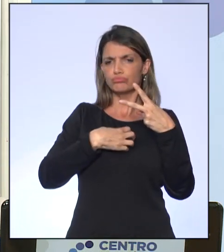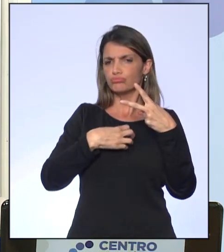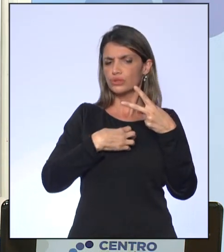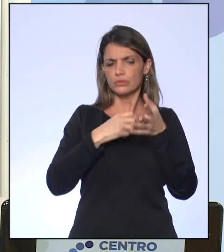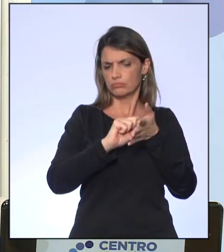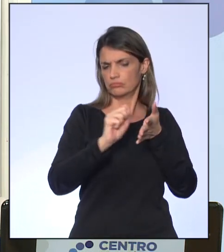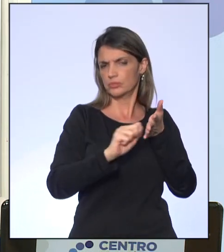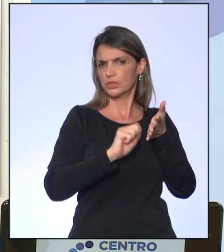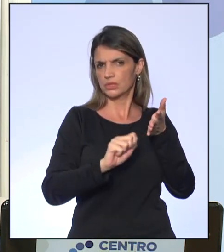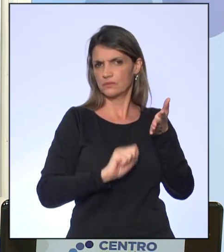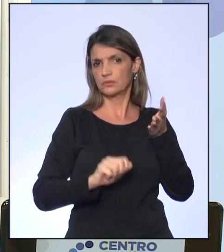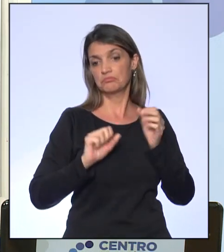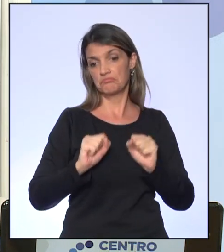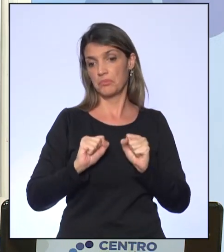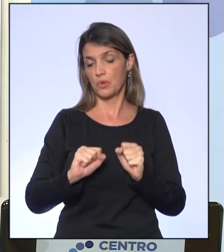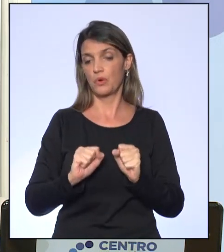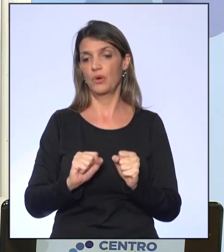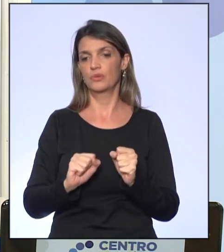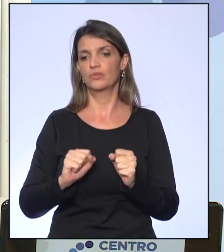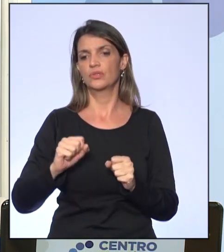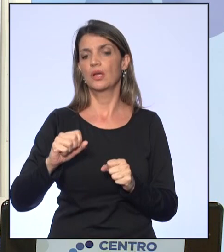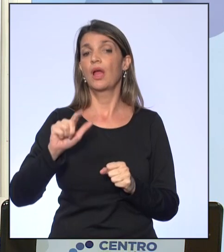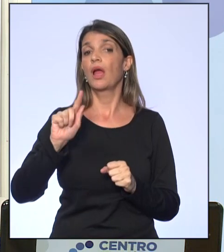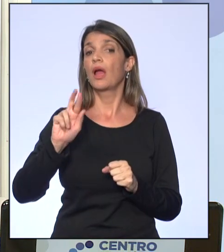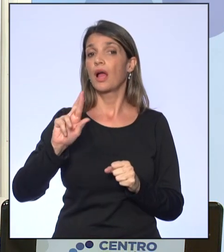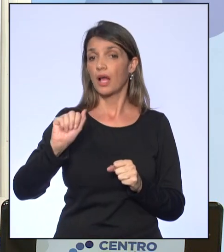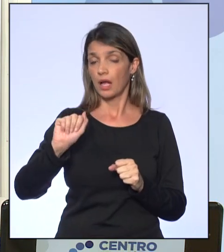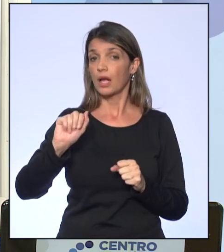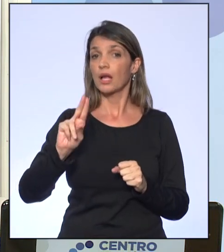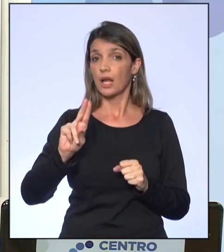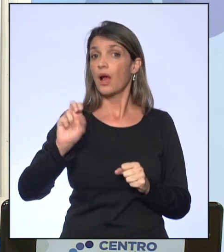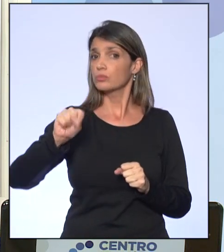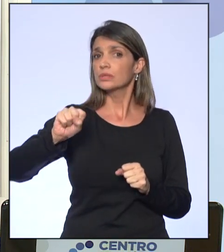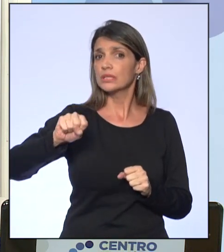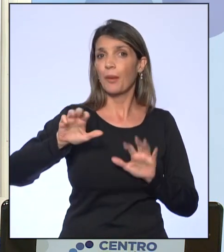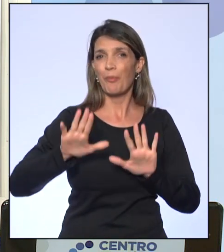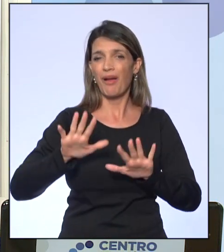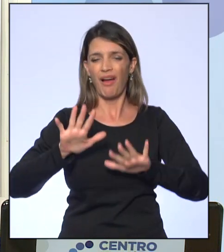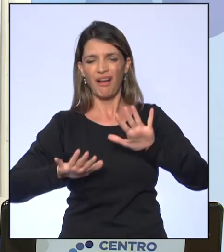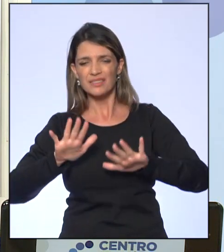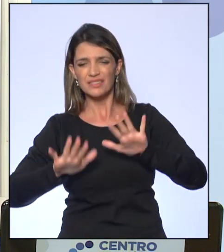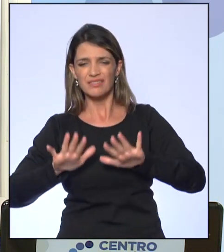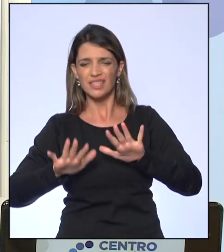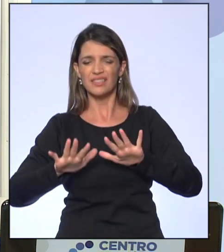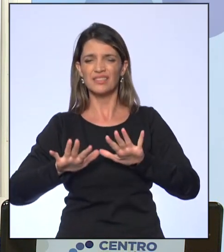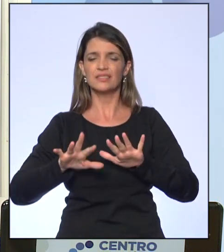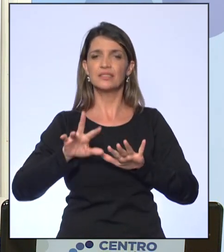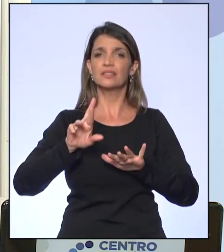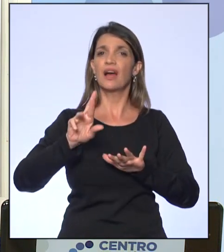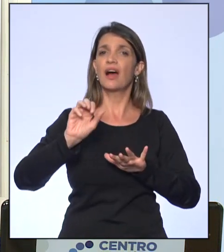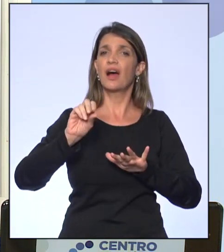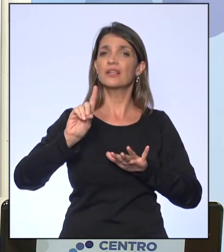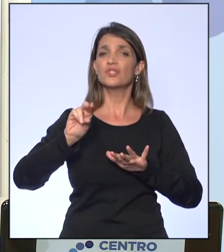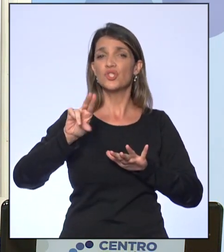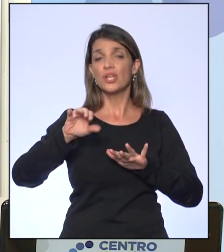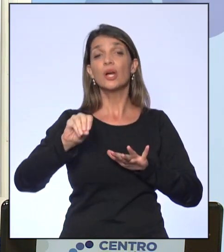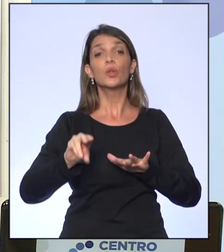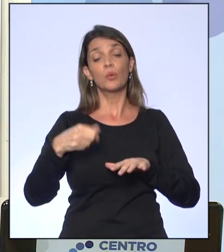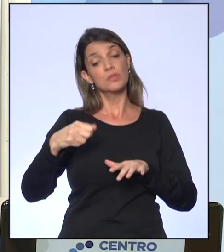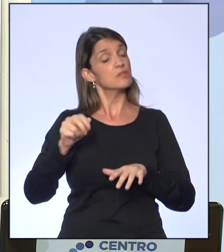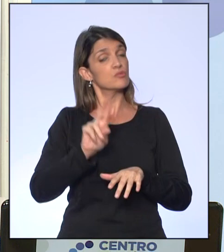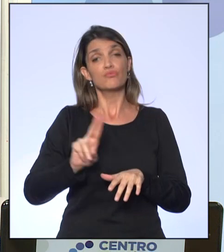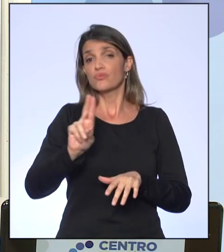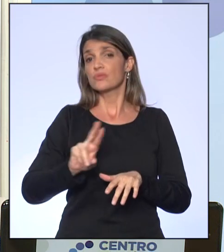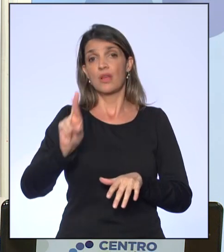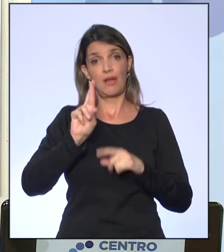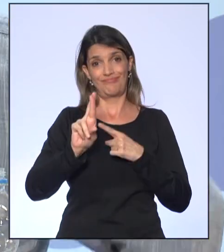escrever. Você poderia escrever em graus? Sim, só que tem exercícios que trazem em radiando e você tem que utilizar ela. Não é